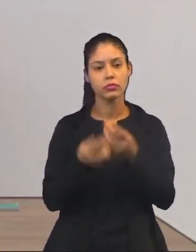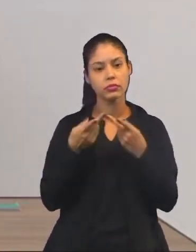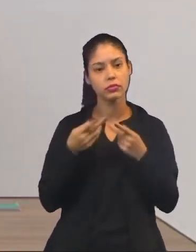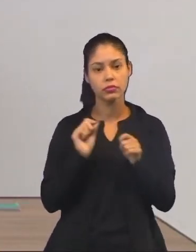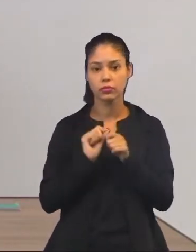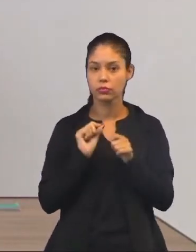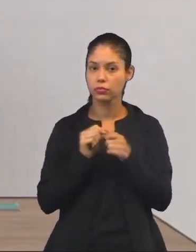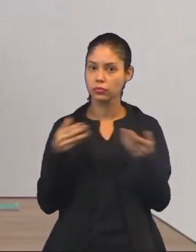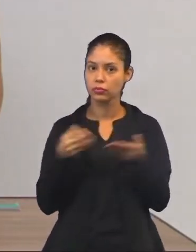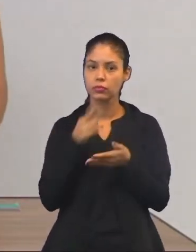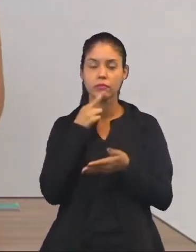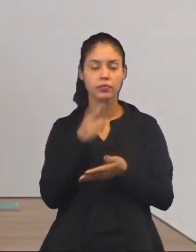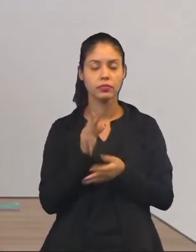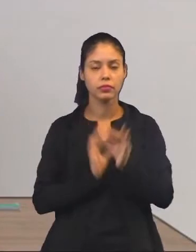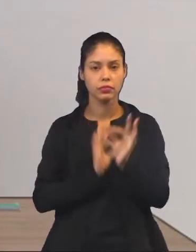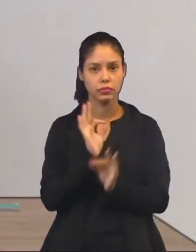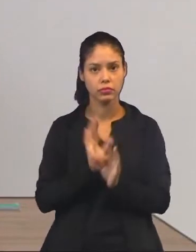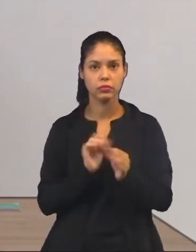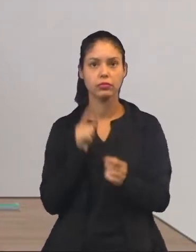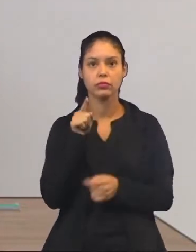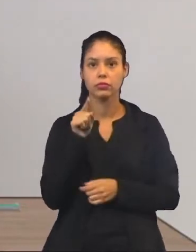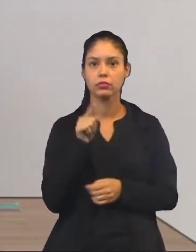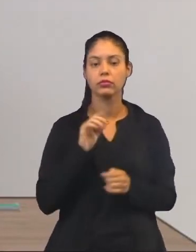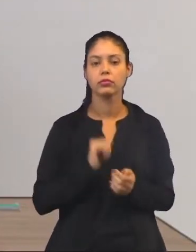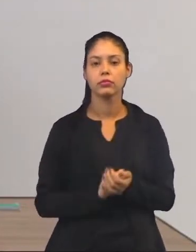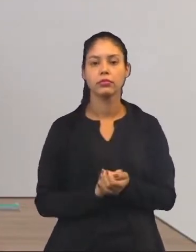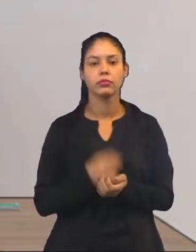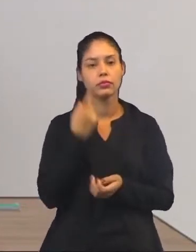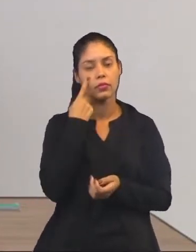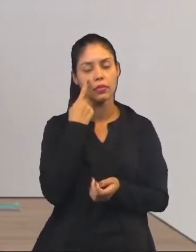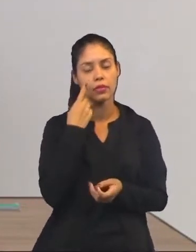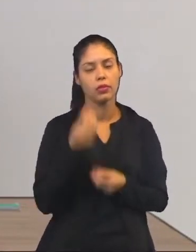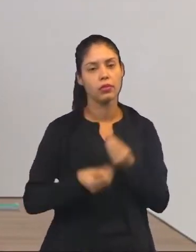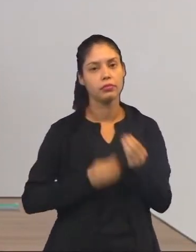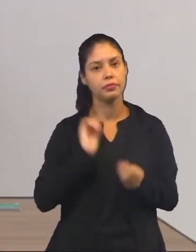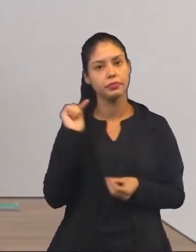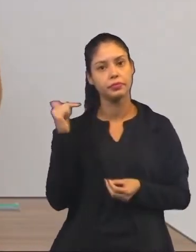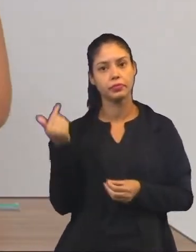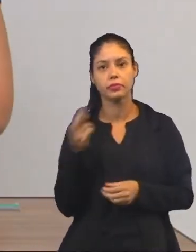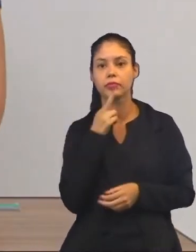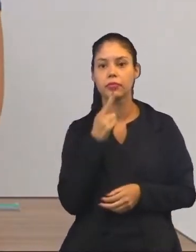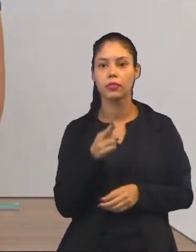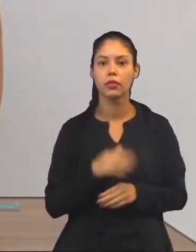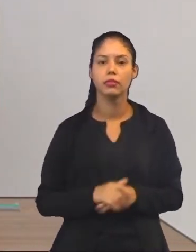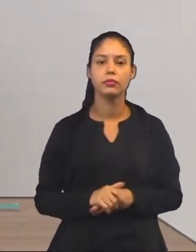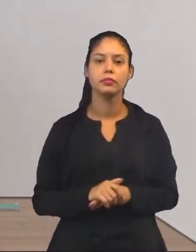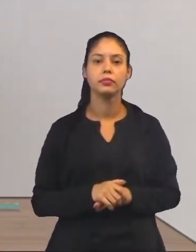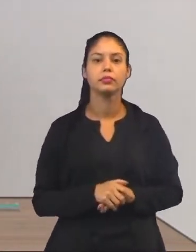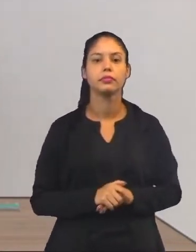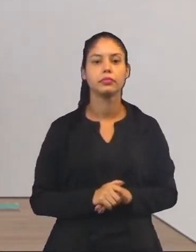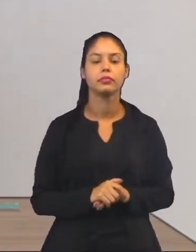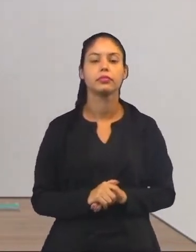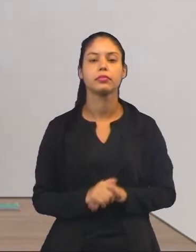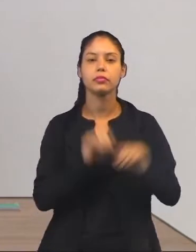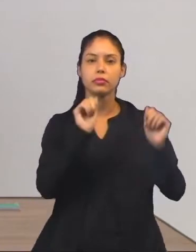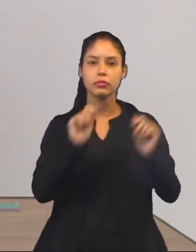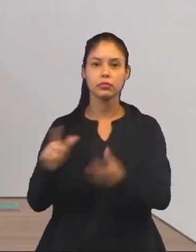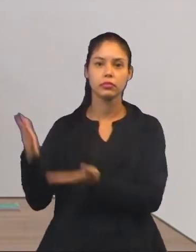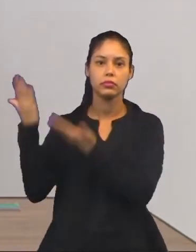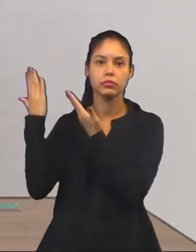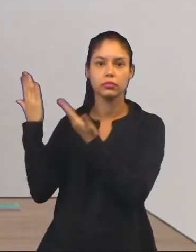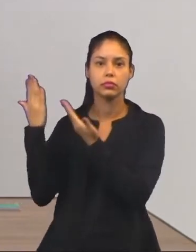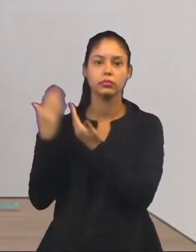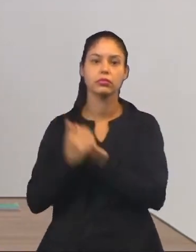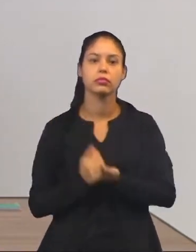fazer a continha. Eu vou armar aqui a continha para vocês e nós vamos ver uma outra forma de resolução. Observem então no cartaz juntamente